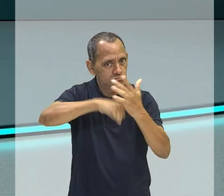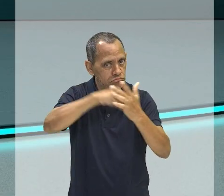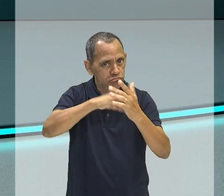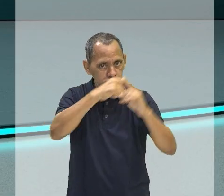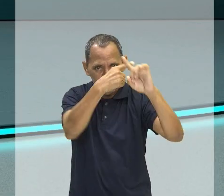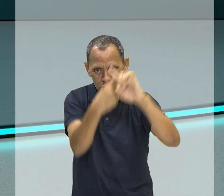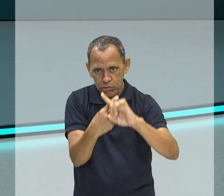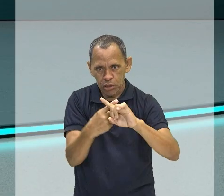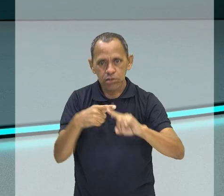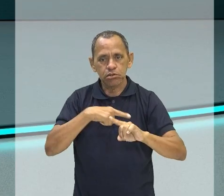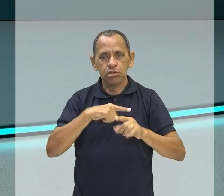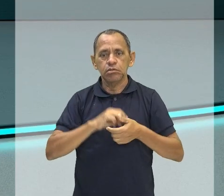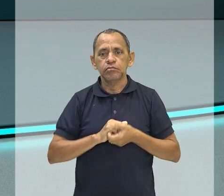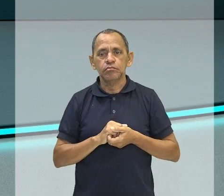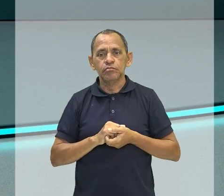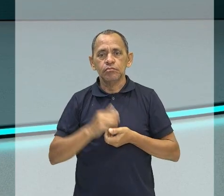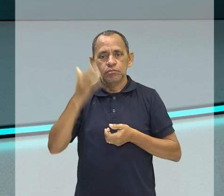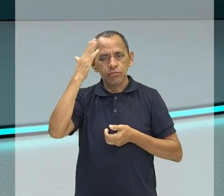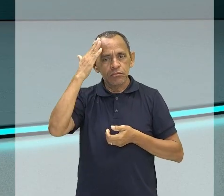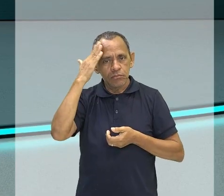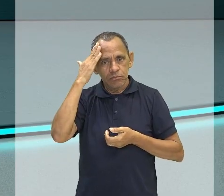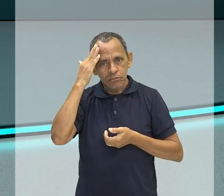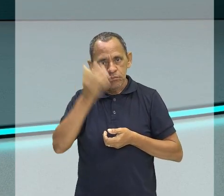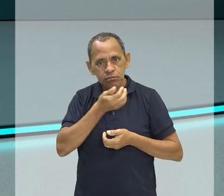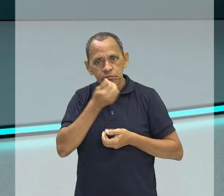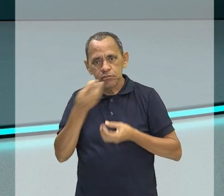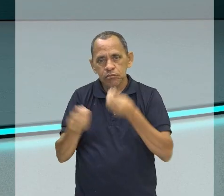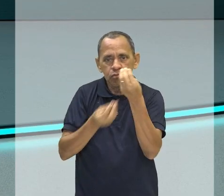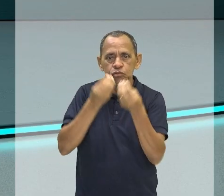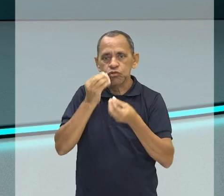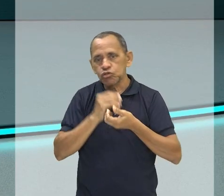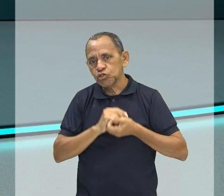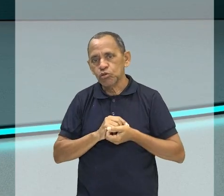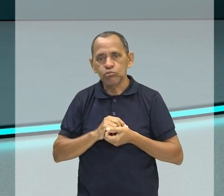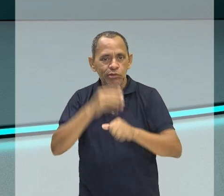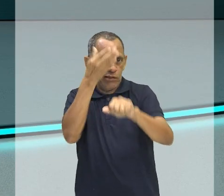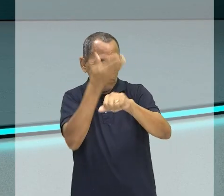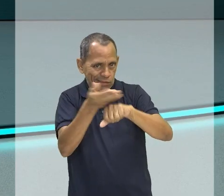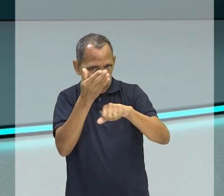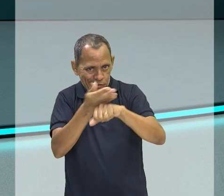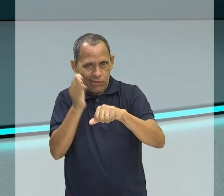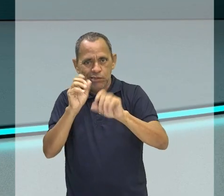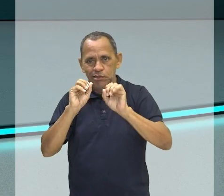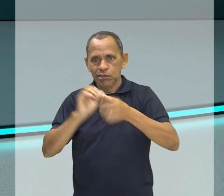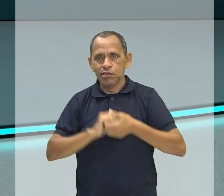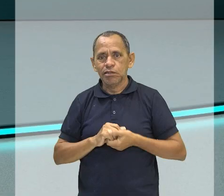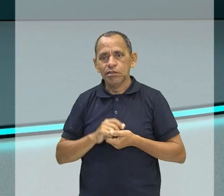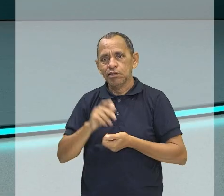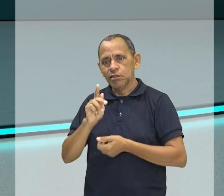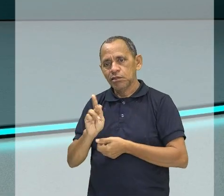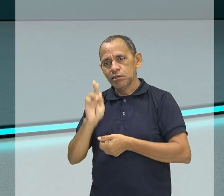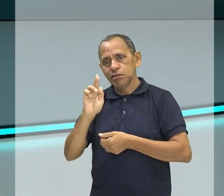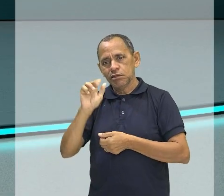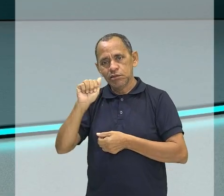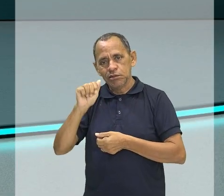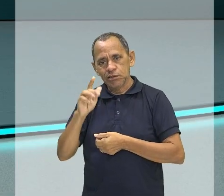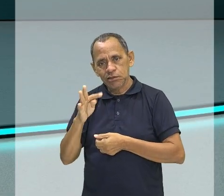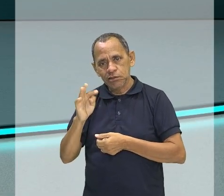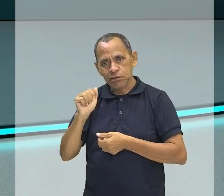para vocês entenderem melhor, né, como é que se dá essa questão do kata, vamos ver.